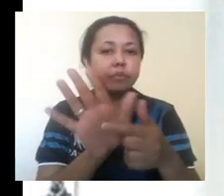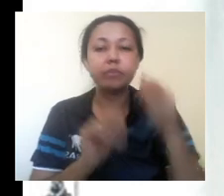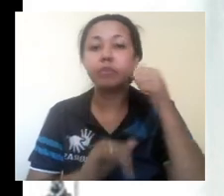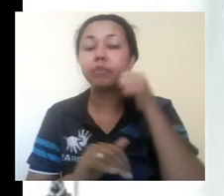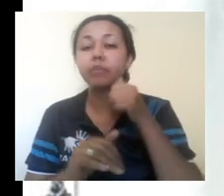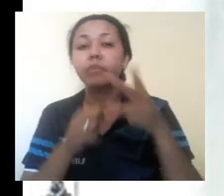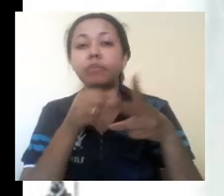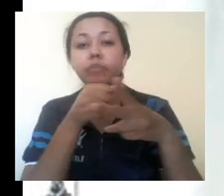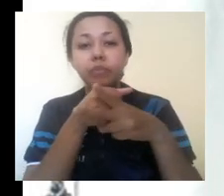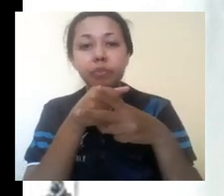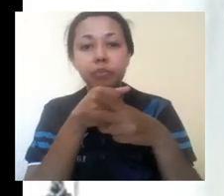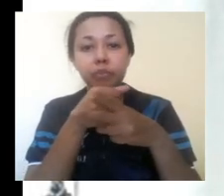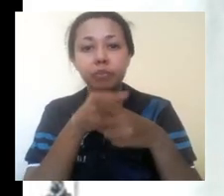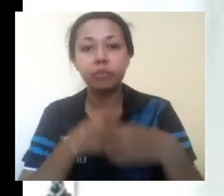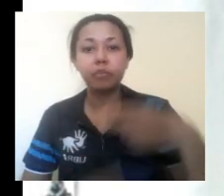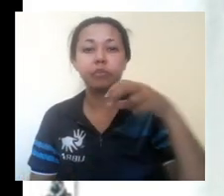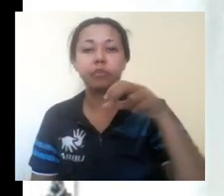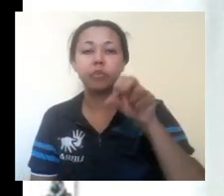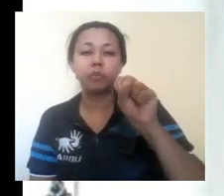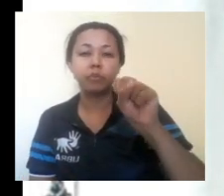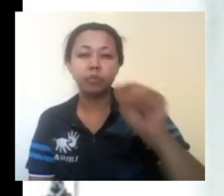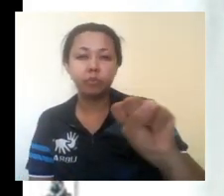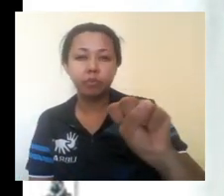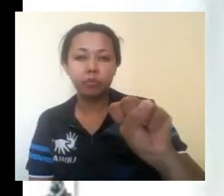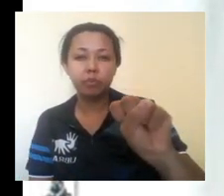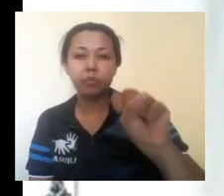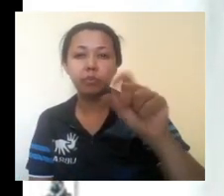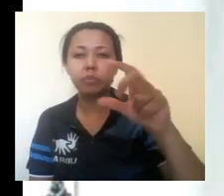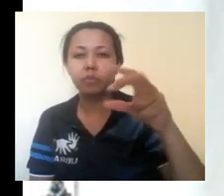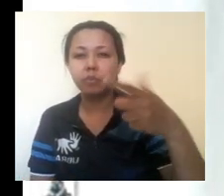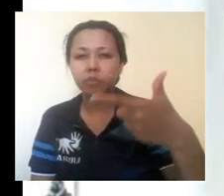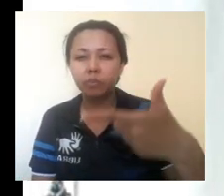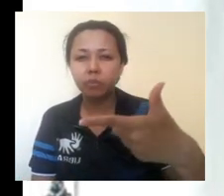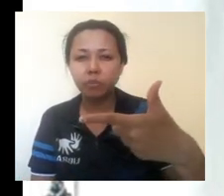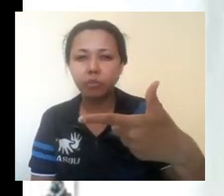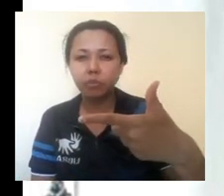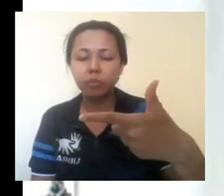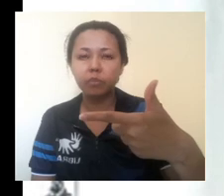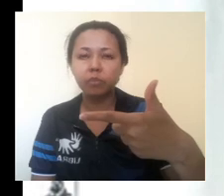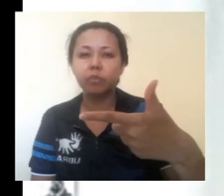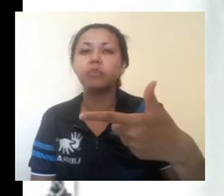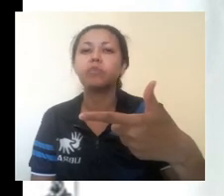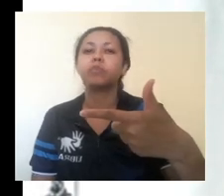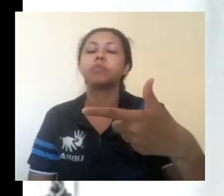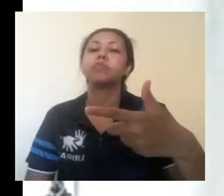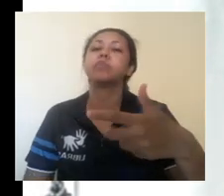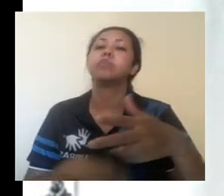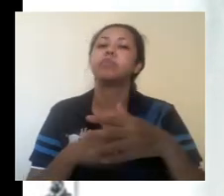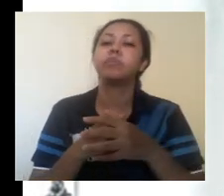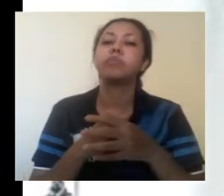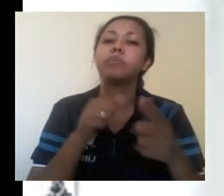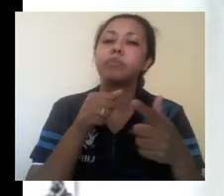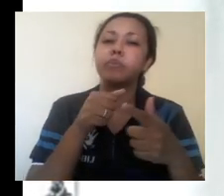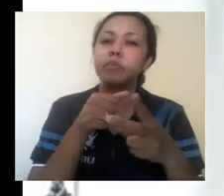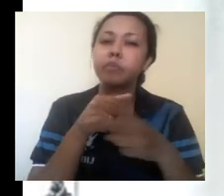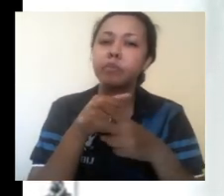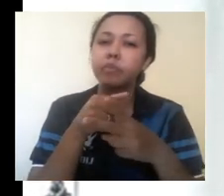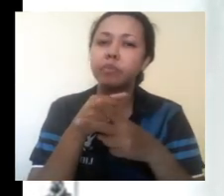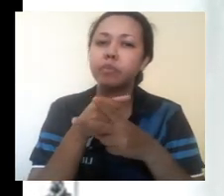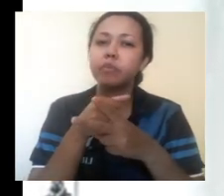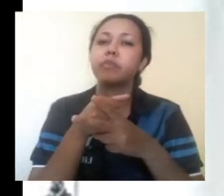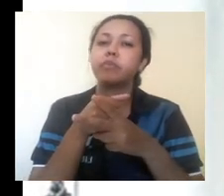estudo isoladamente, porque a Bíblia fala coisas assim, e nós, como cristãos, não só falando para as viúvas,